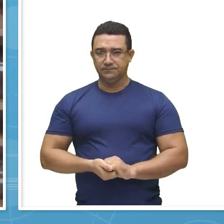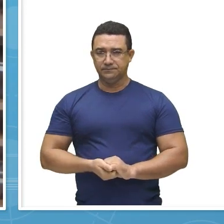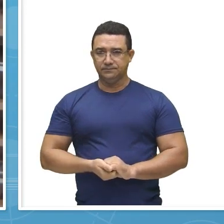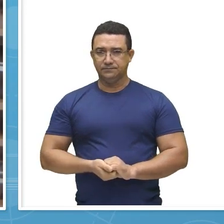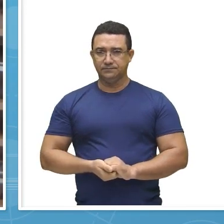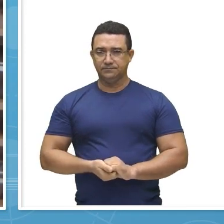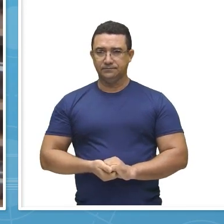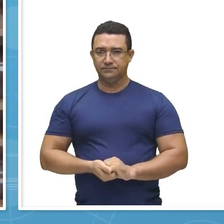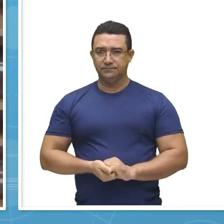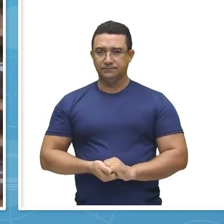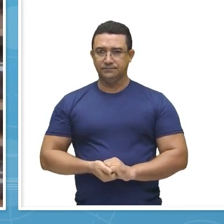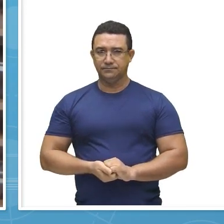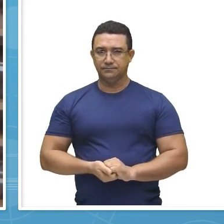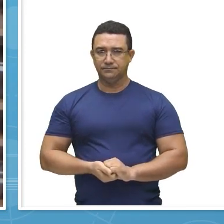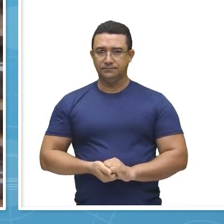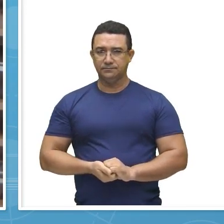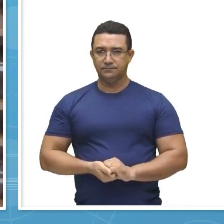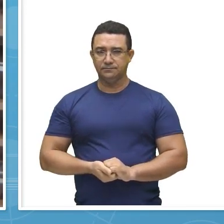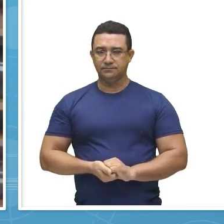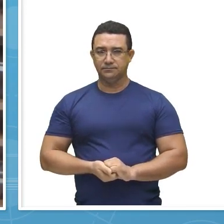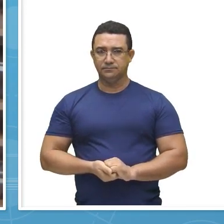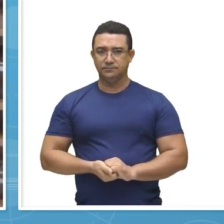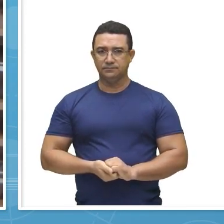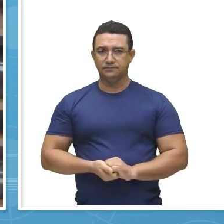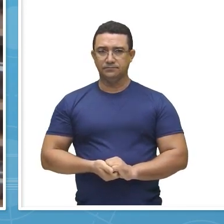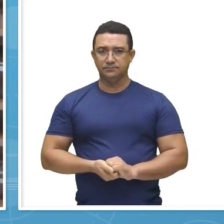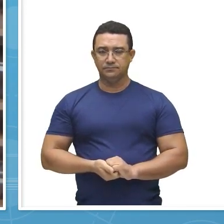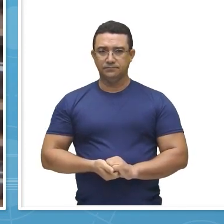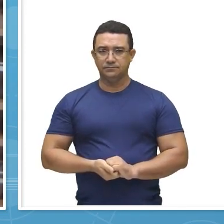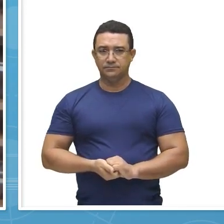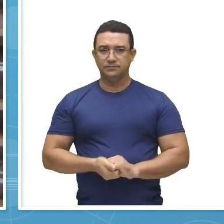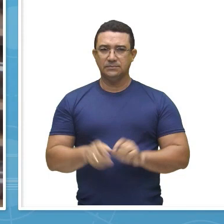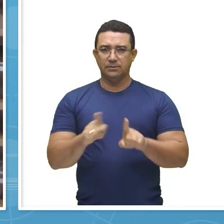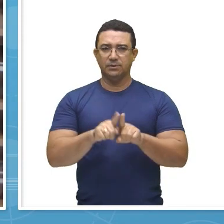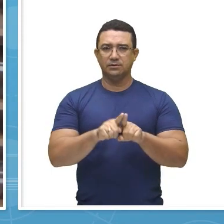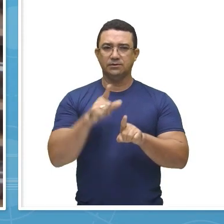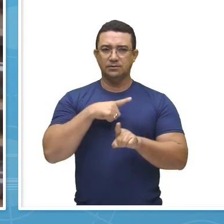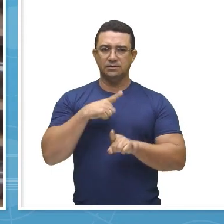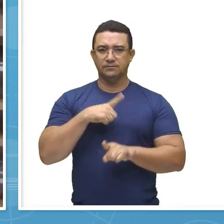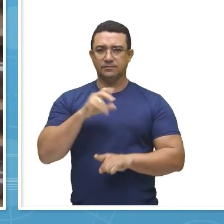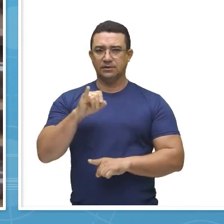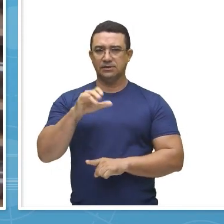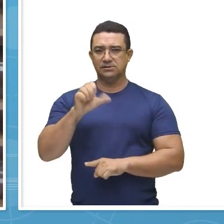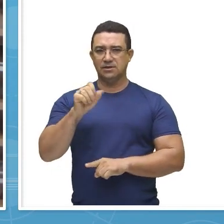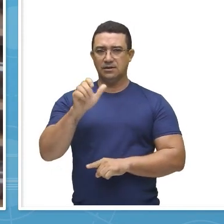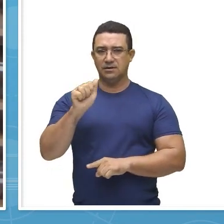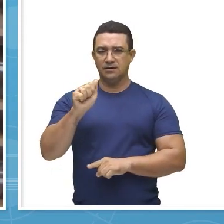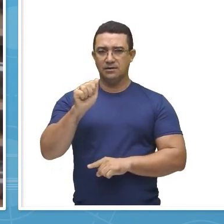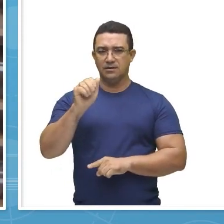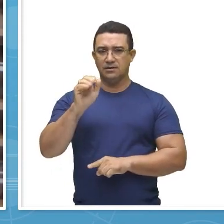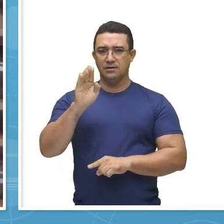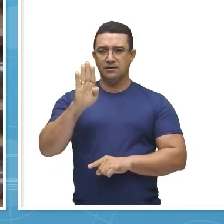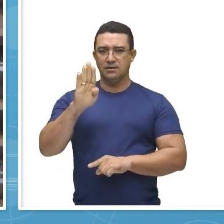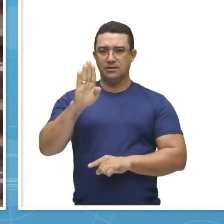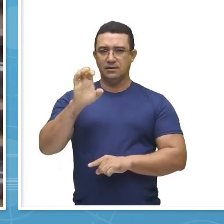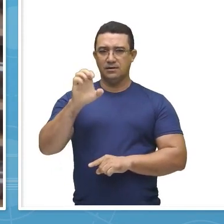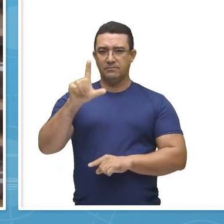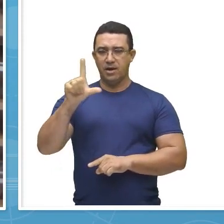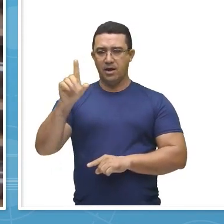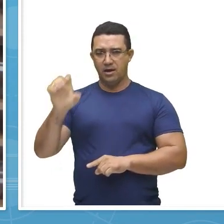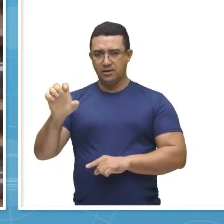tá? Letra D seria todas estão corretas, né? Temos mais alguma resposta da Isabelle, da Escola